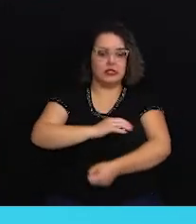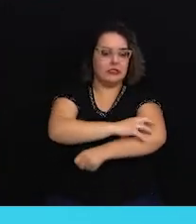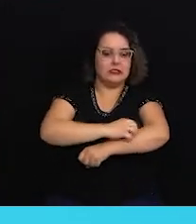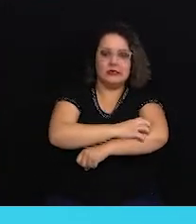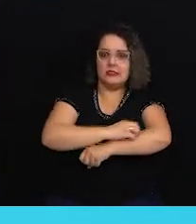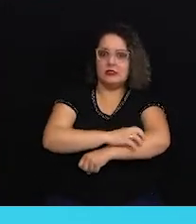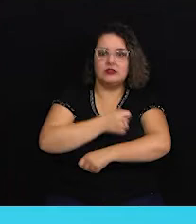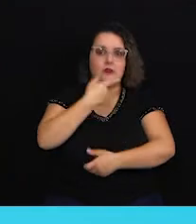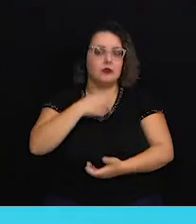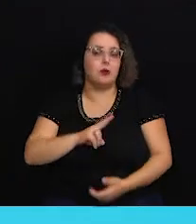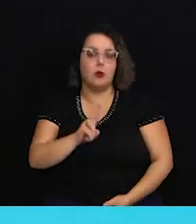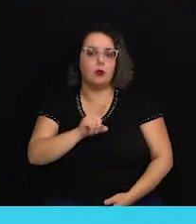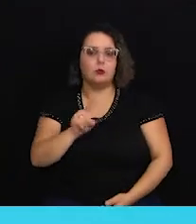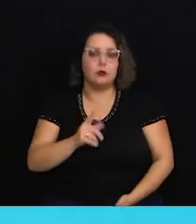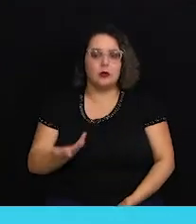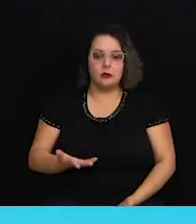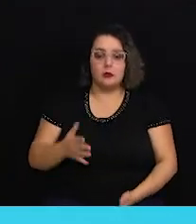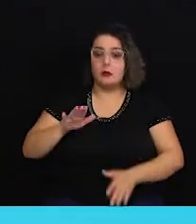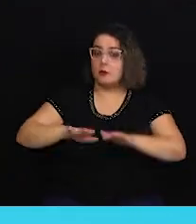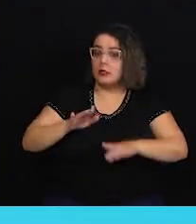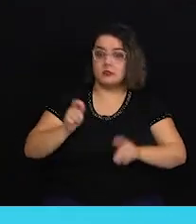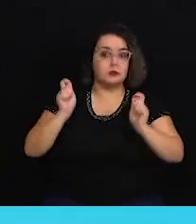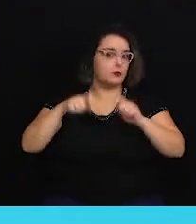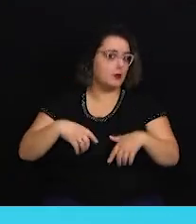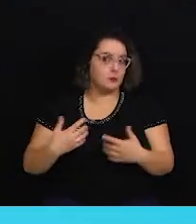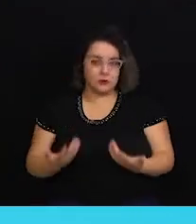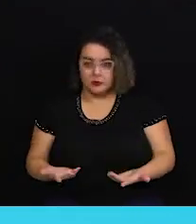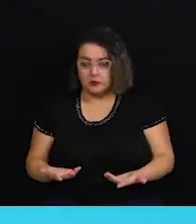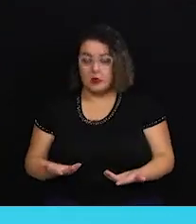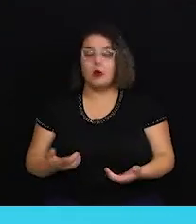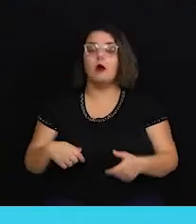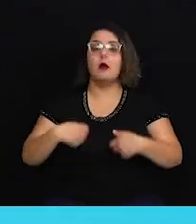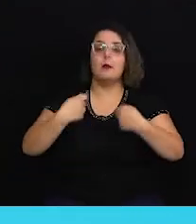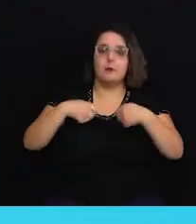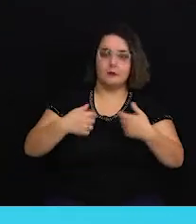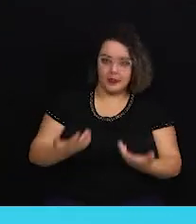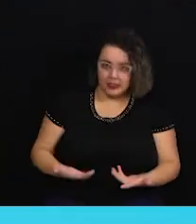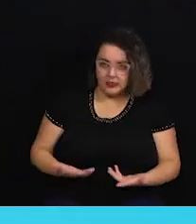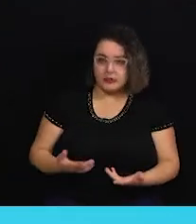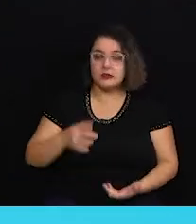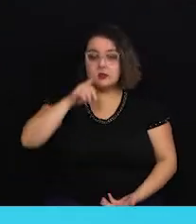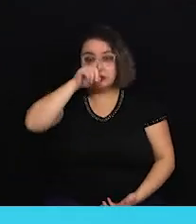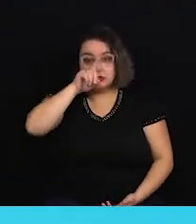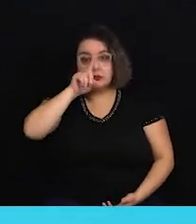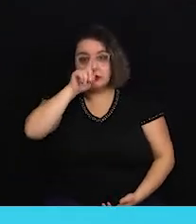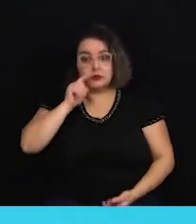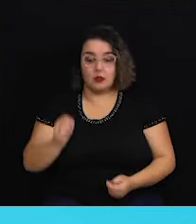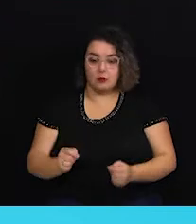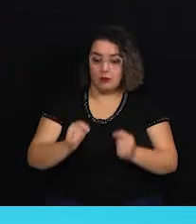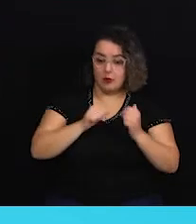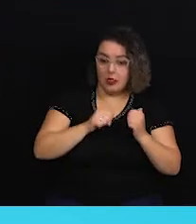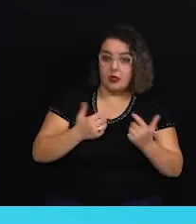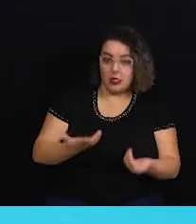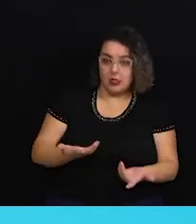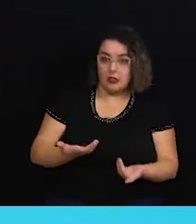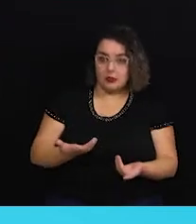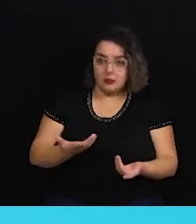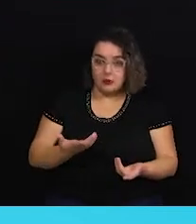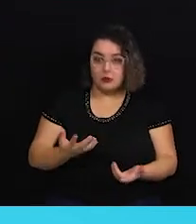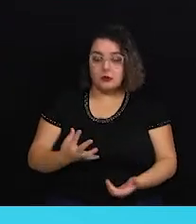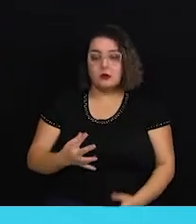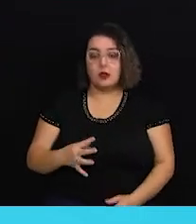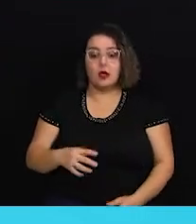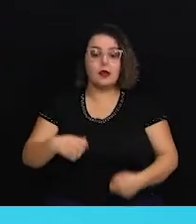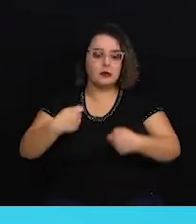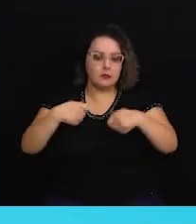tem alergia a algum medicamento ou não, mas muitas vezes isso não é possível. Então aí a gente tem que, é uma situação de risco-benefício, onde